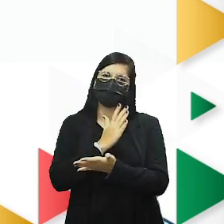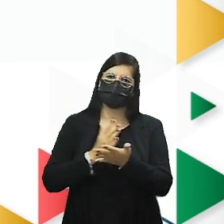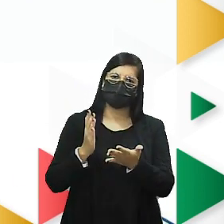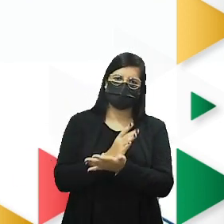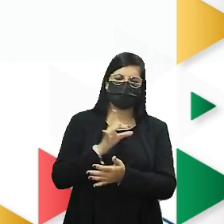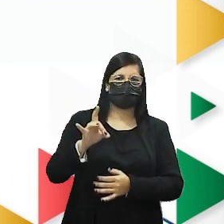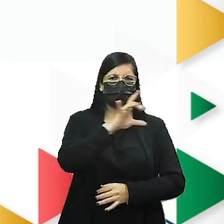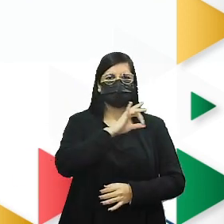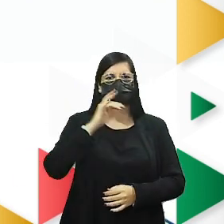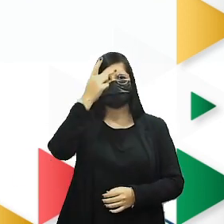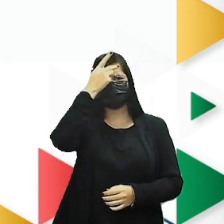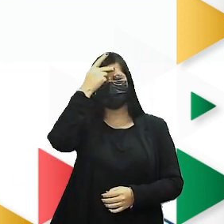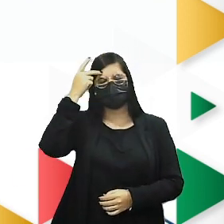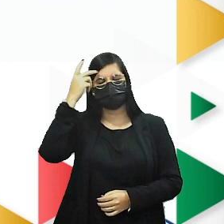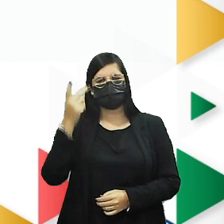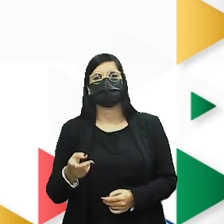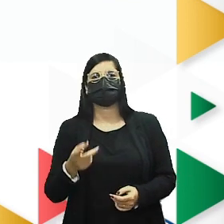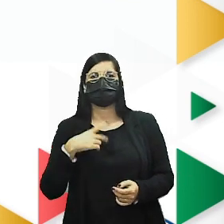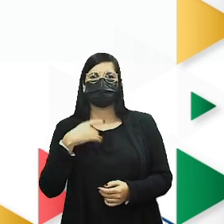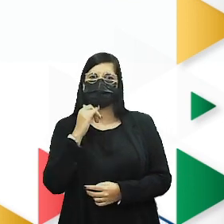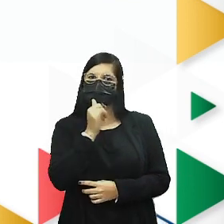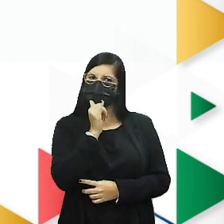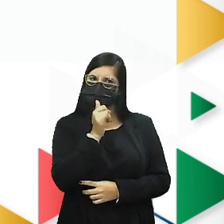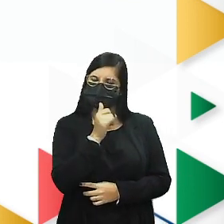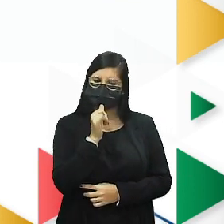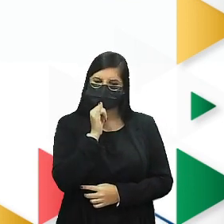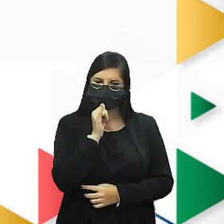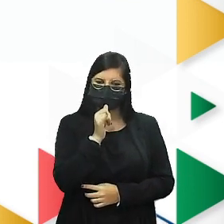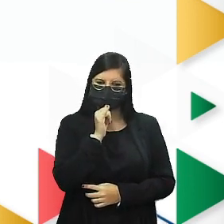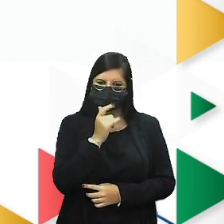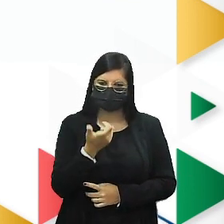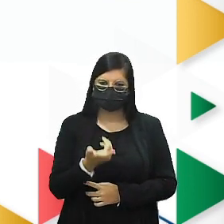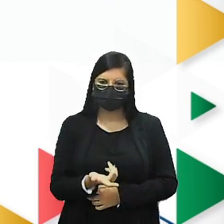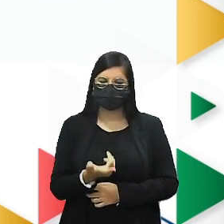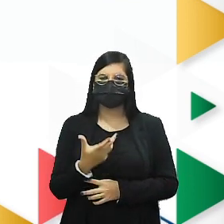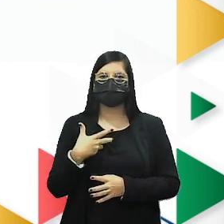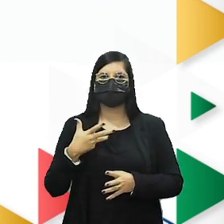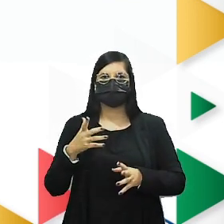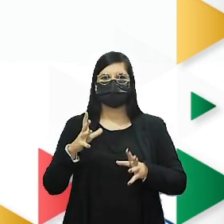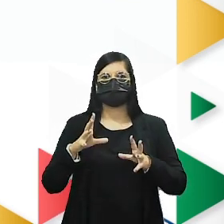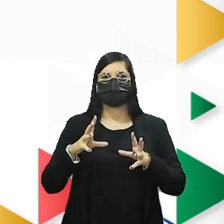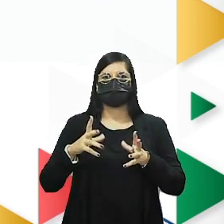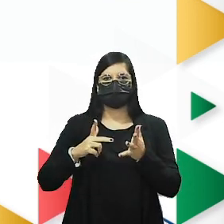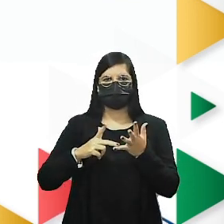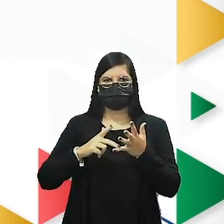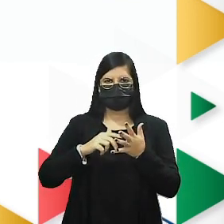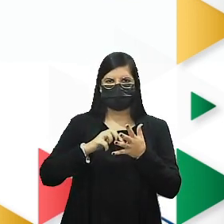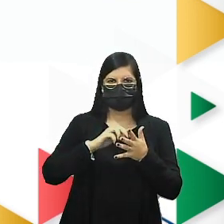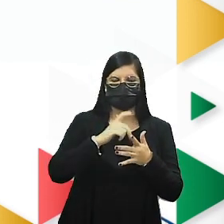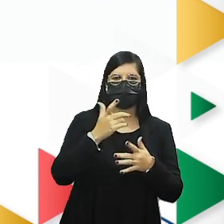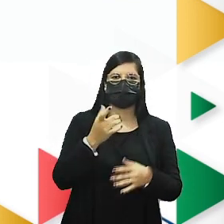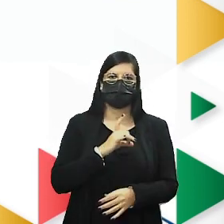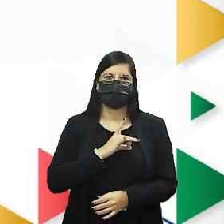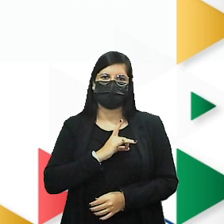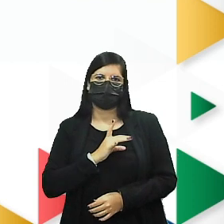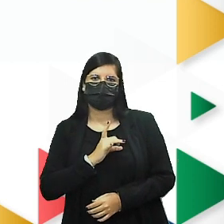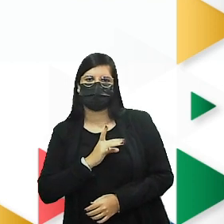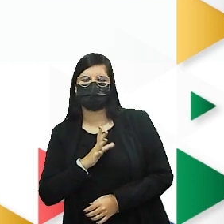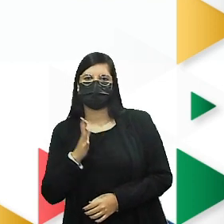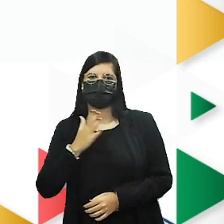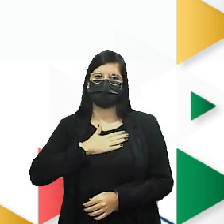tem uma superstição. Tem gente que até hoje, por exemplo, não passa por trás de uma escada, tem medo. Tem gente que não